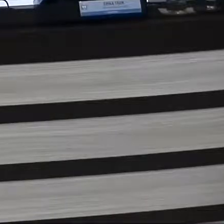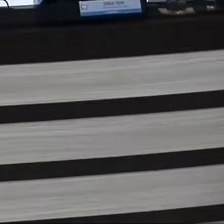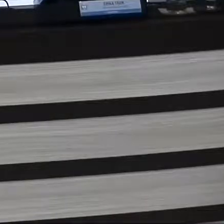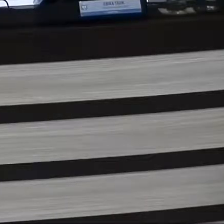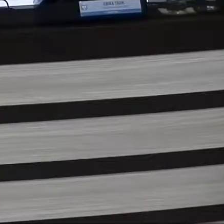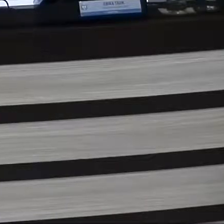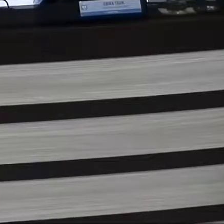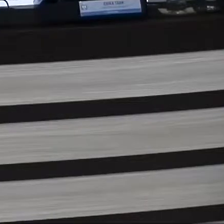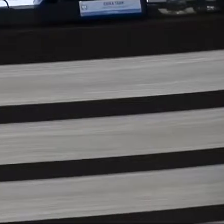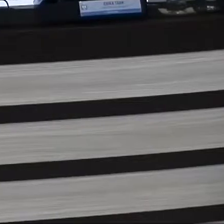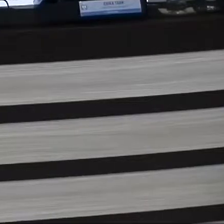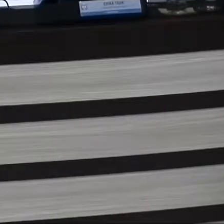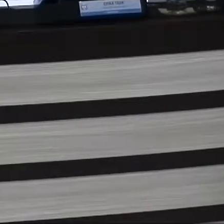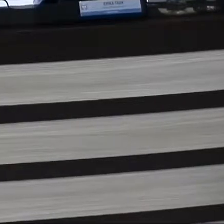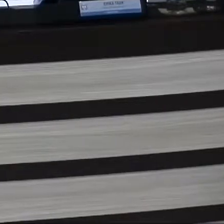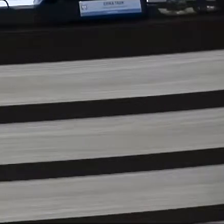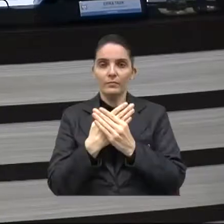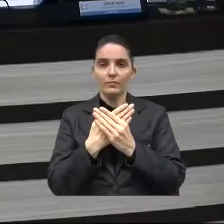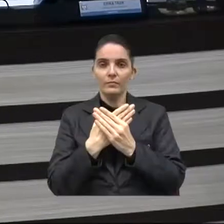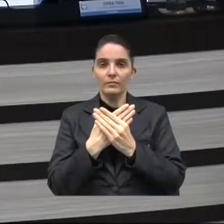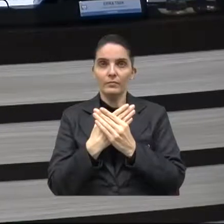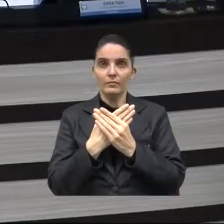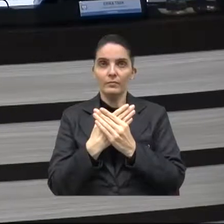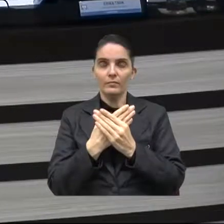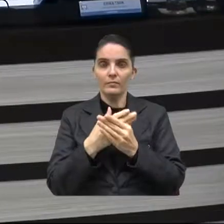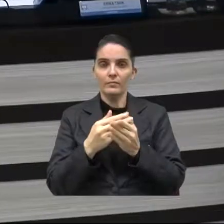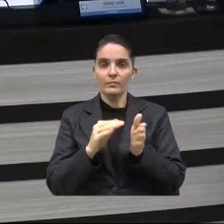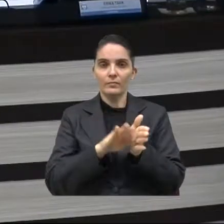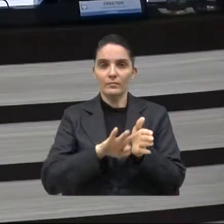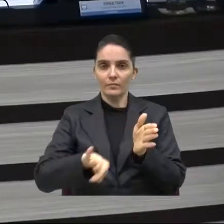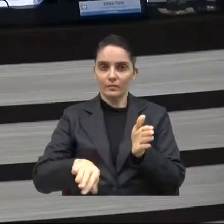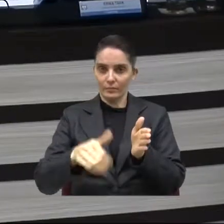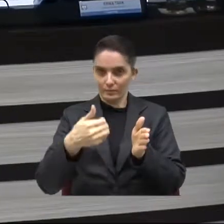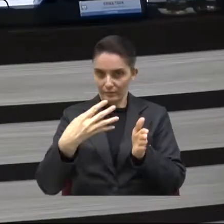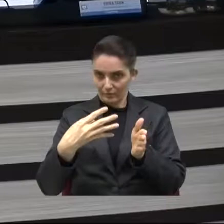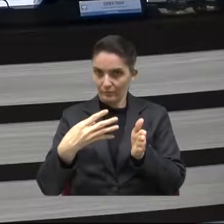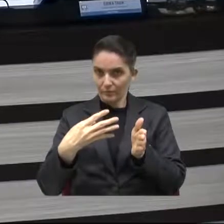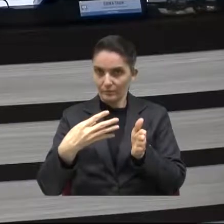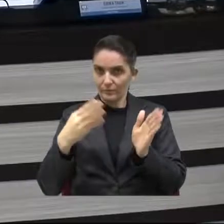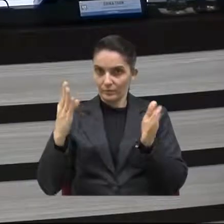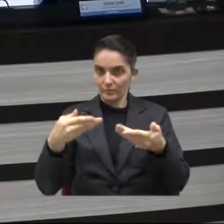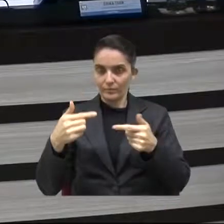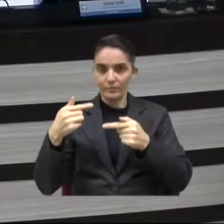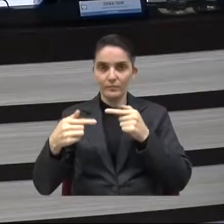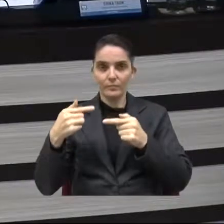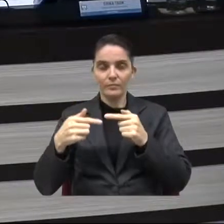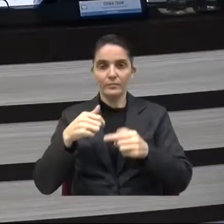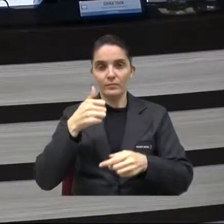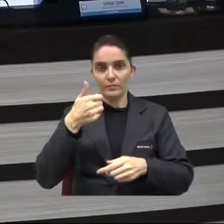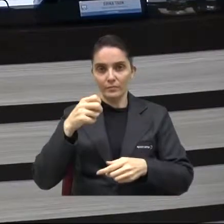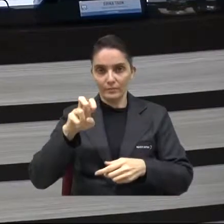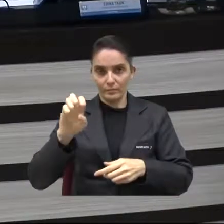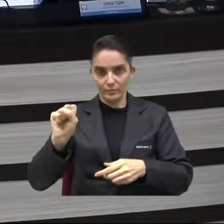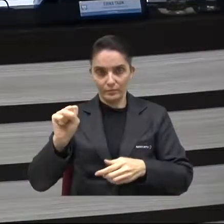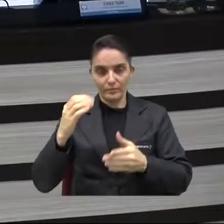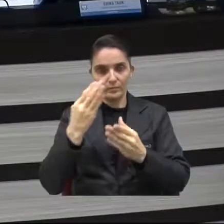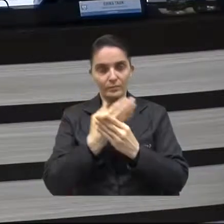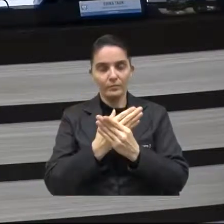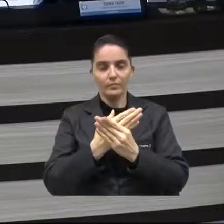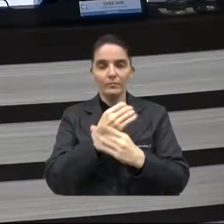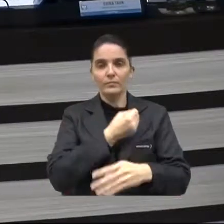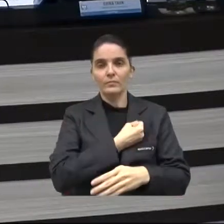número... Foi retirada a emenda número 14. Está em discussão a emenda 158, protocolado sobre o